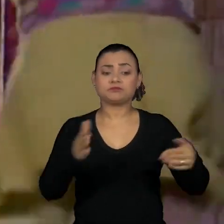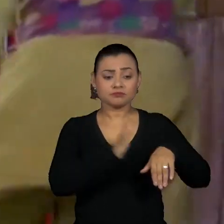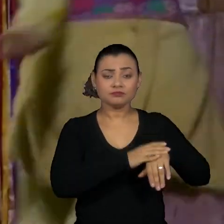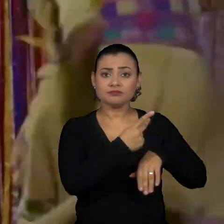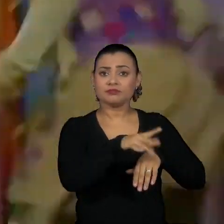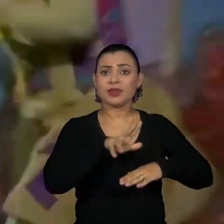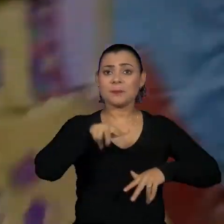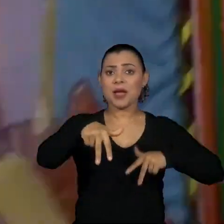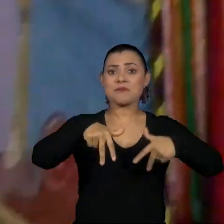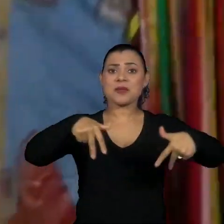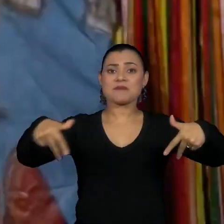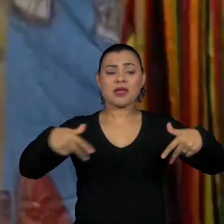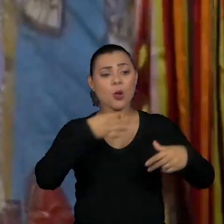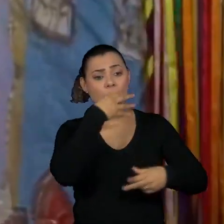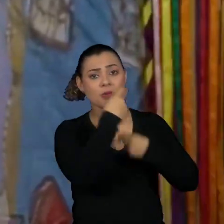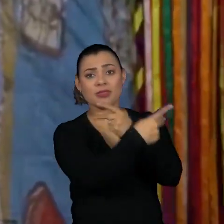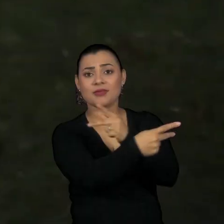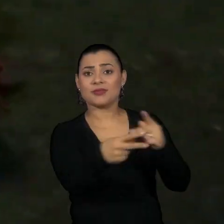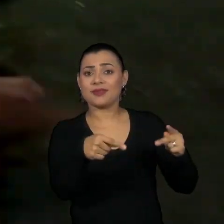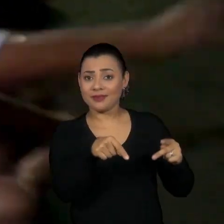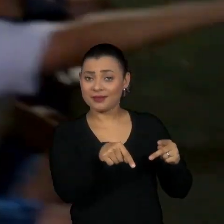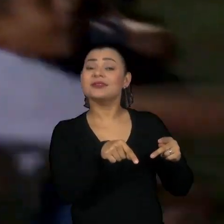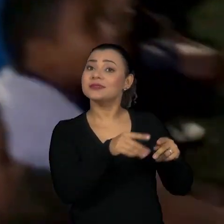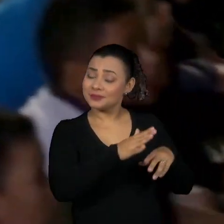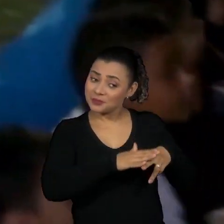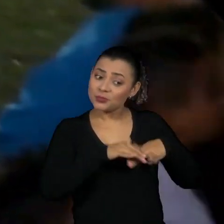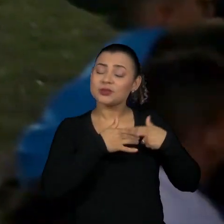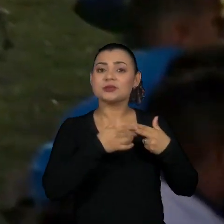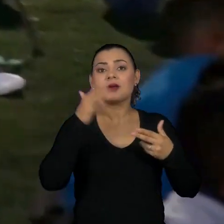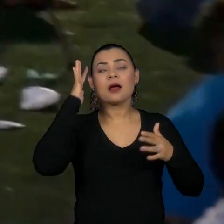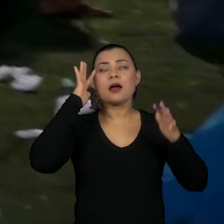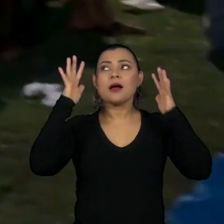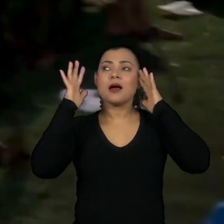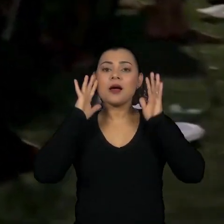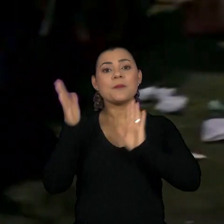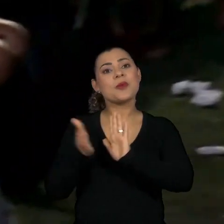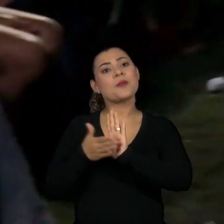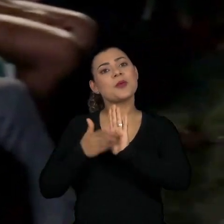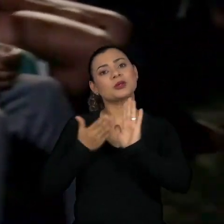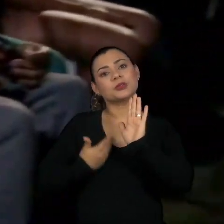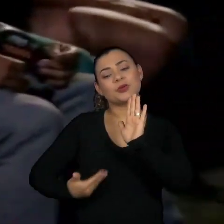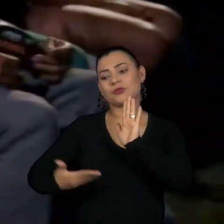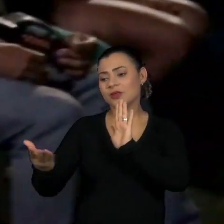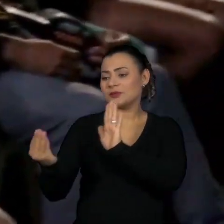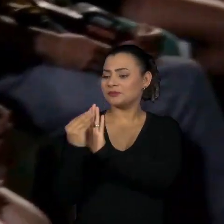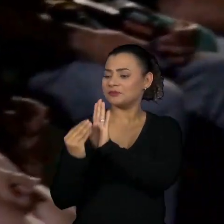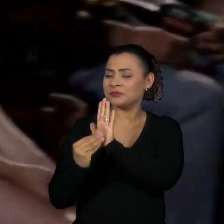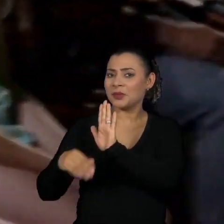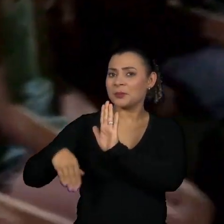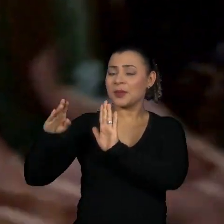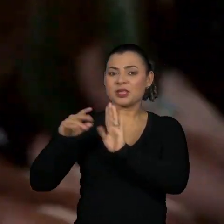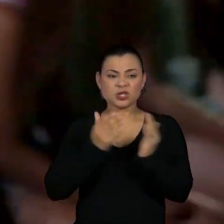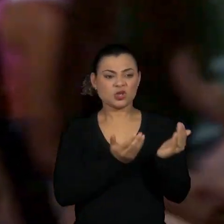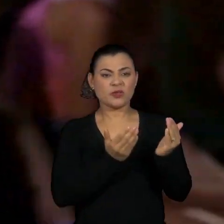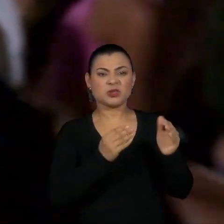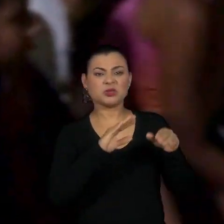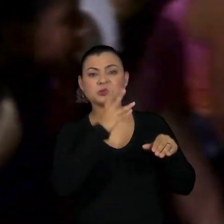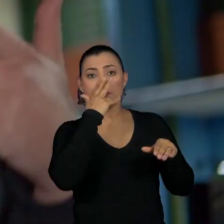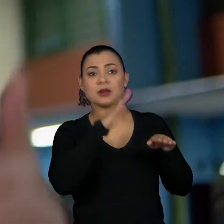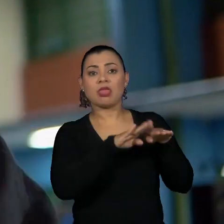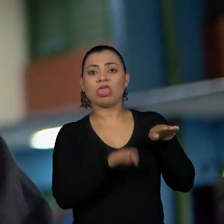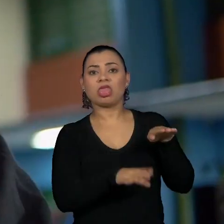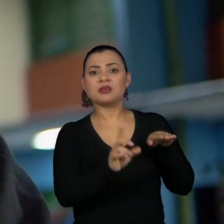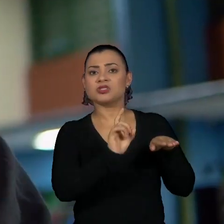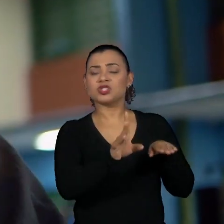a gente sempre procura fortalecer as vozes dele para pensar em mais política pública e parar de deixar a juventude só na pauta policial,